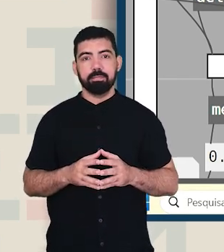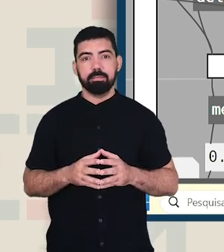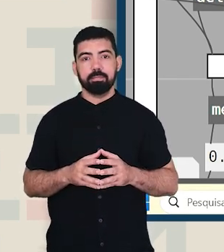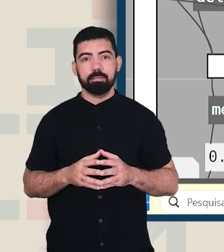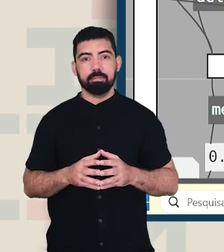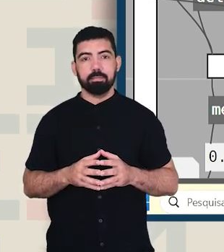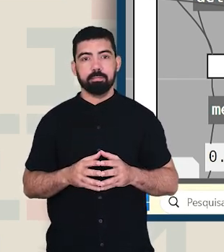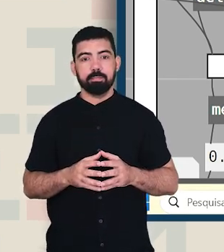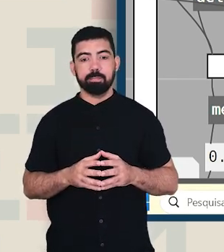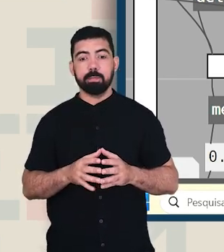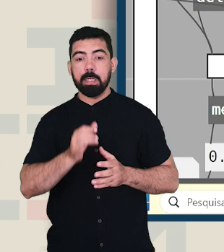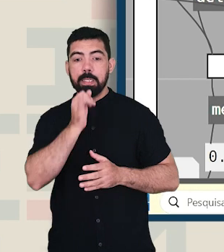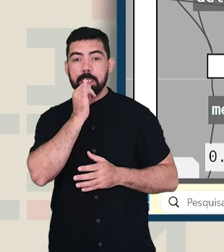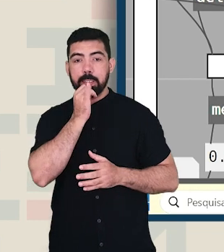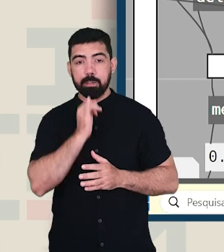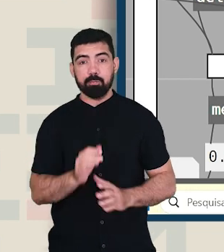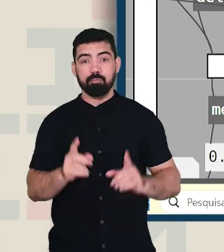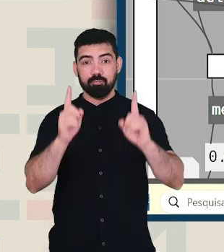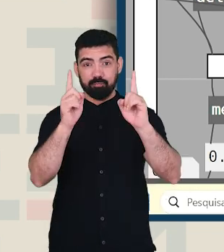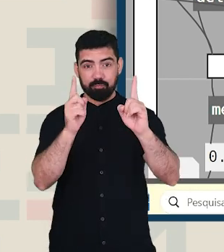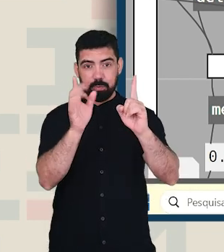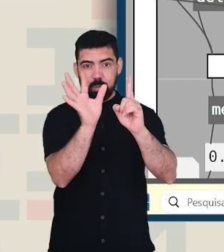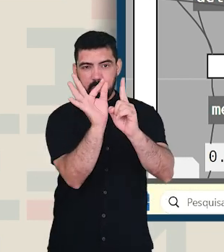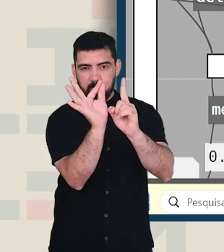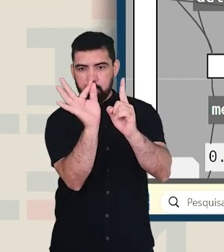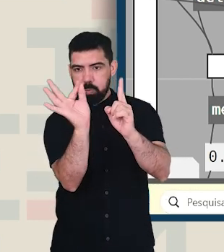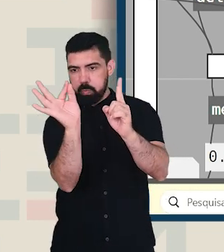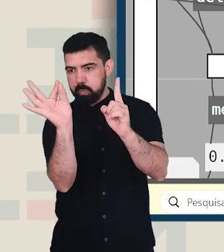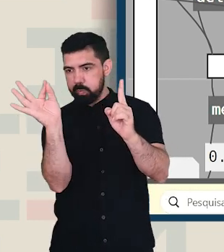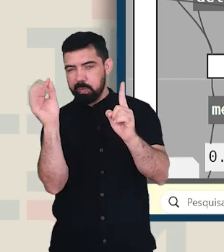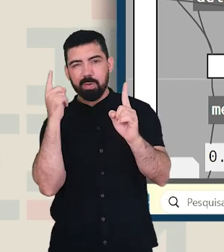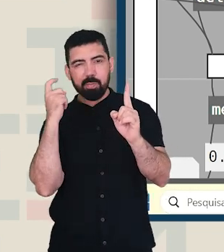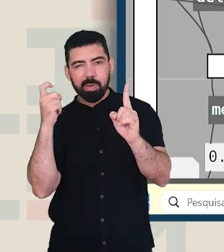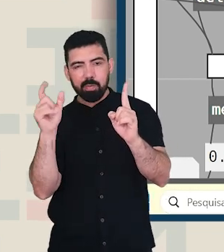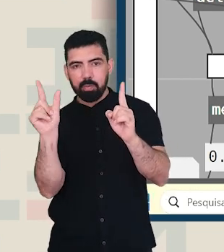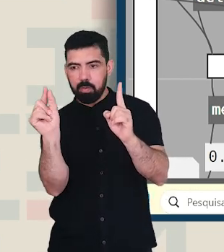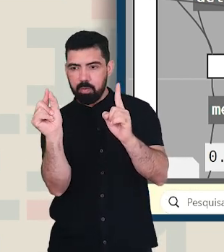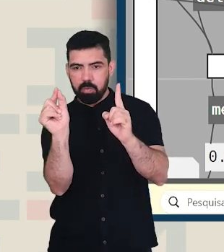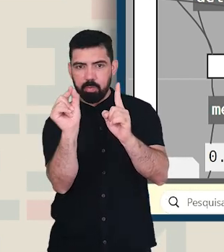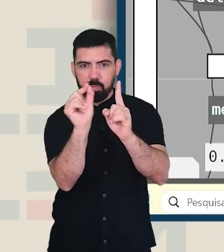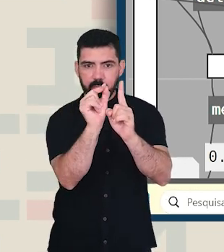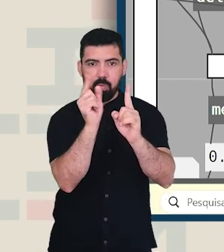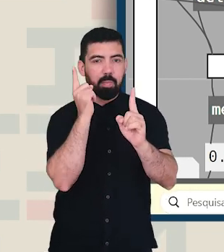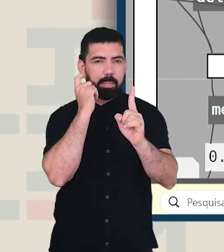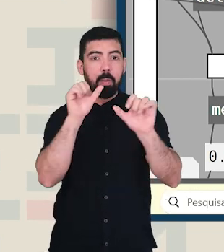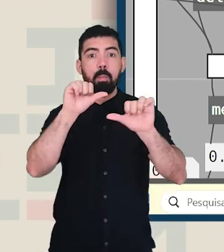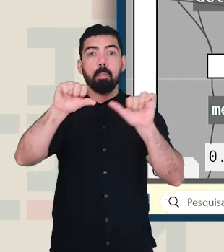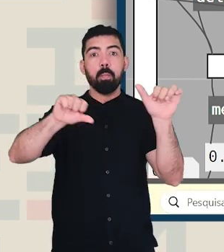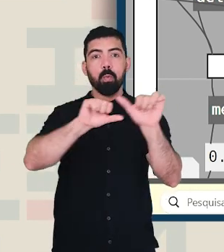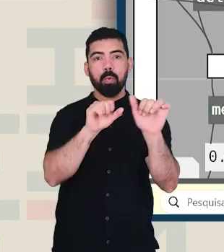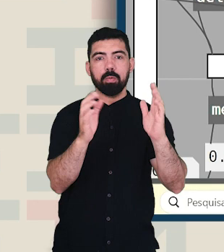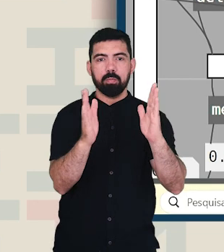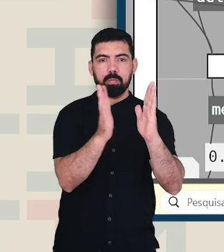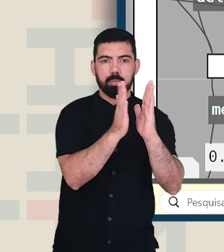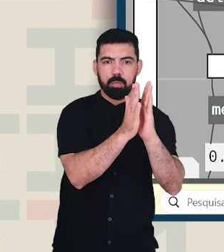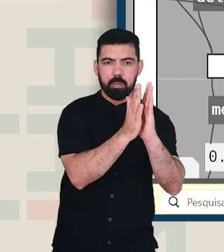vou para esse lado, veja como se escuta quase um som repetido.